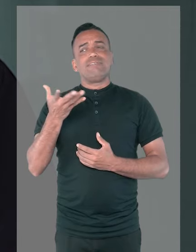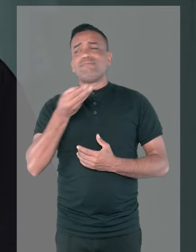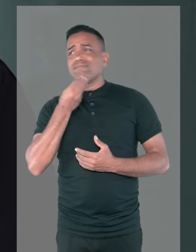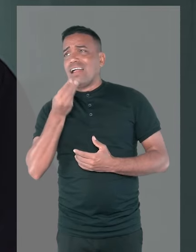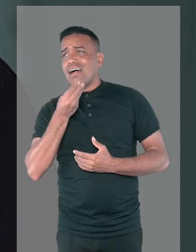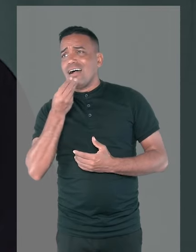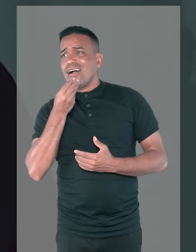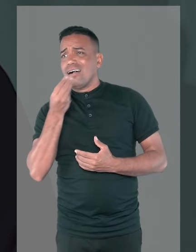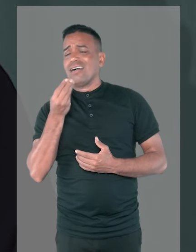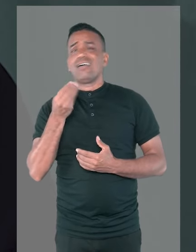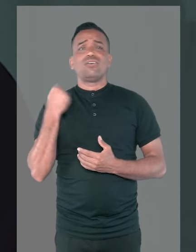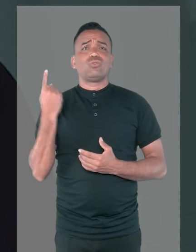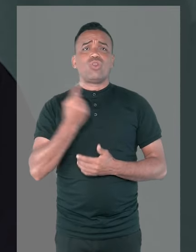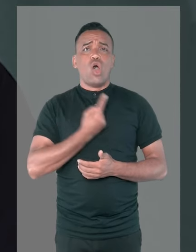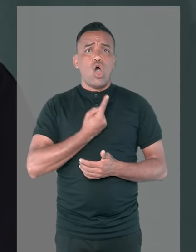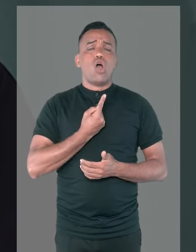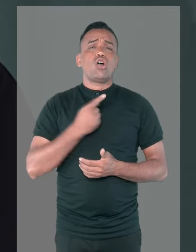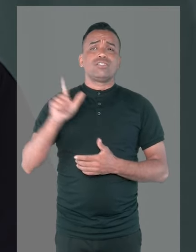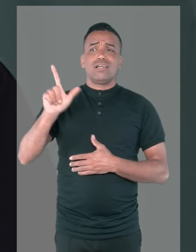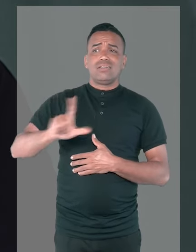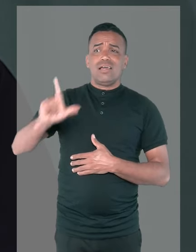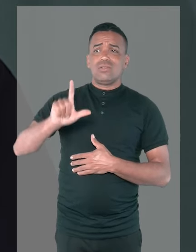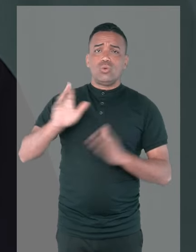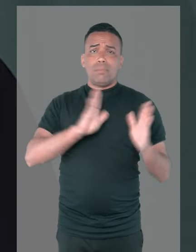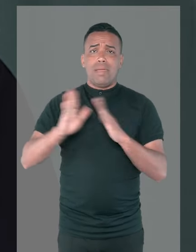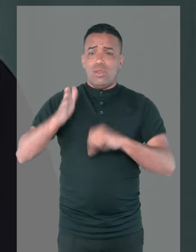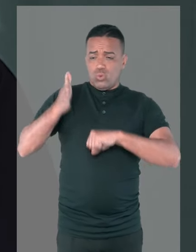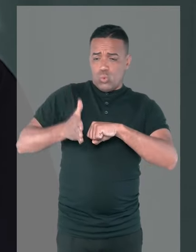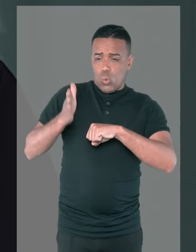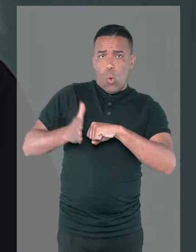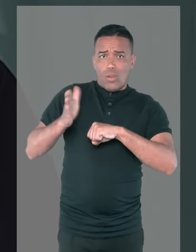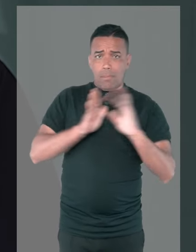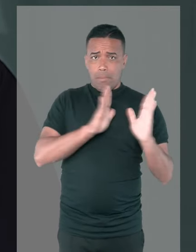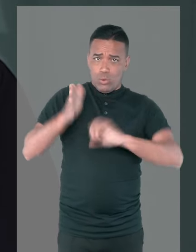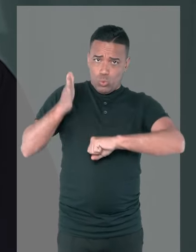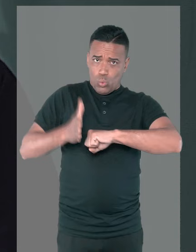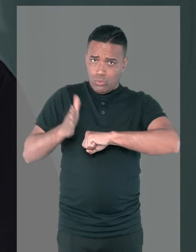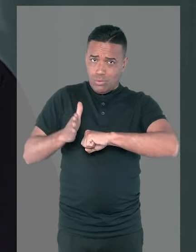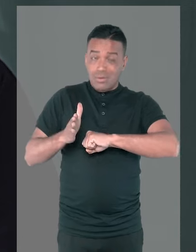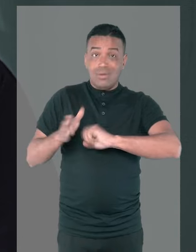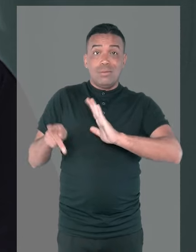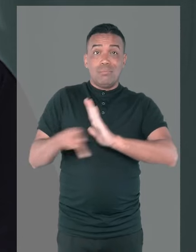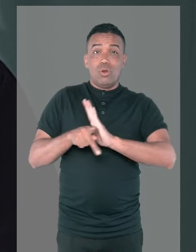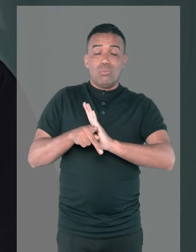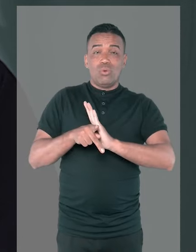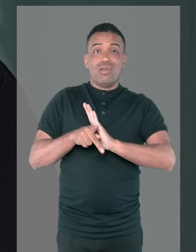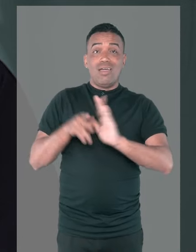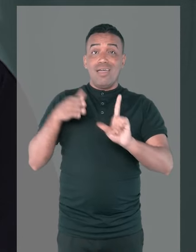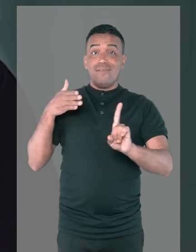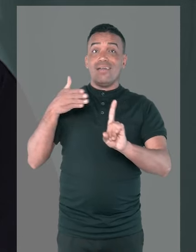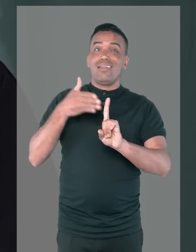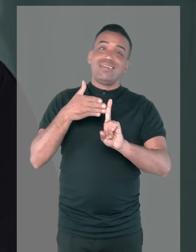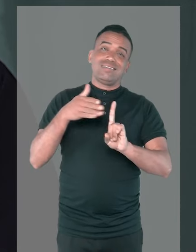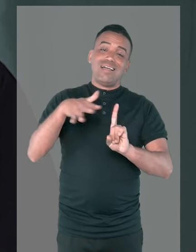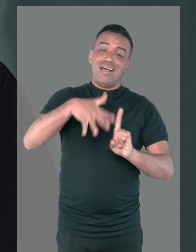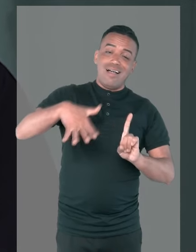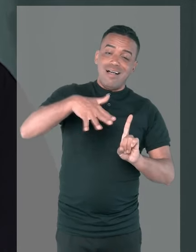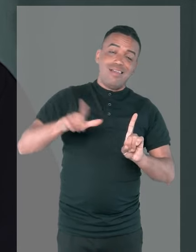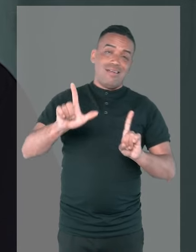frágeis que a nossa literatura contemporânea tem se refere ao próprio campo literário, o campo